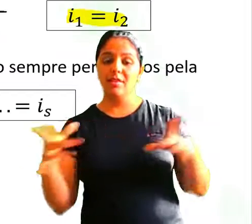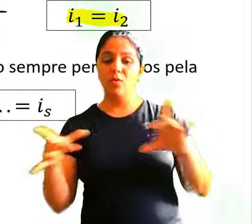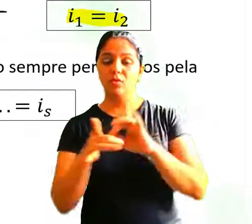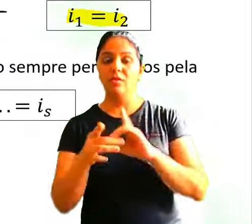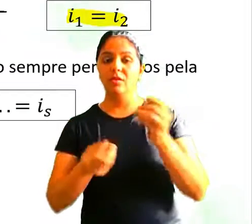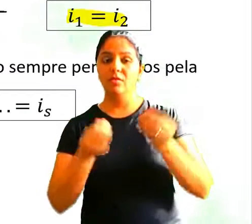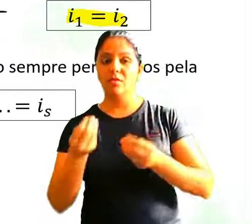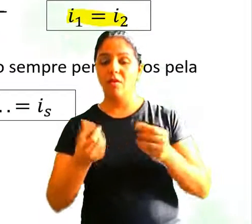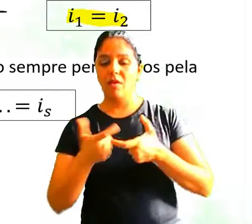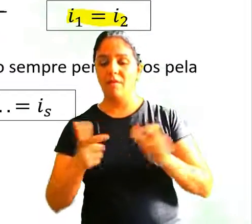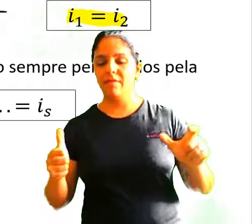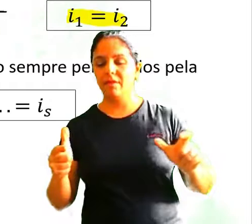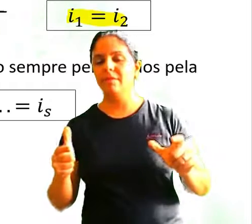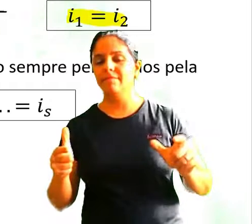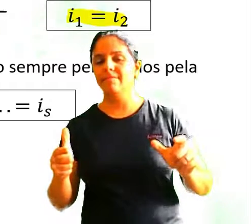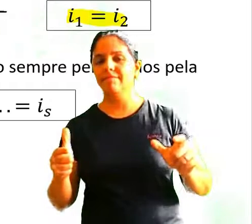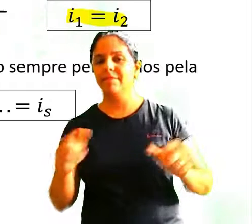elementos, tá?